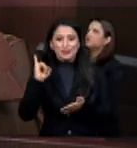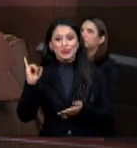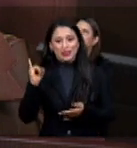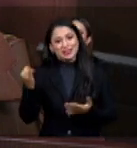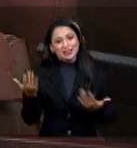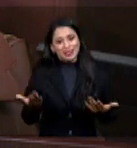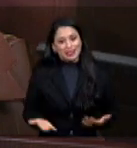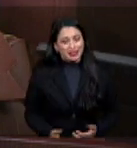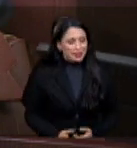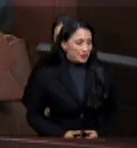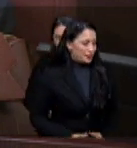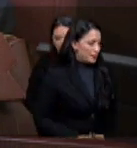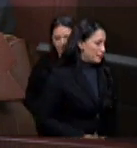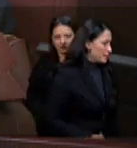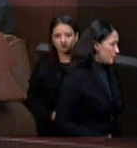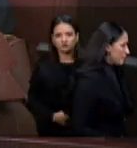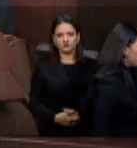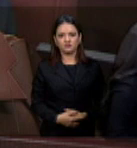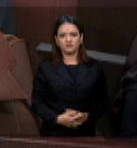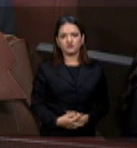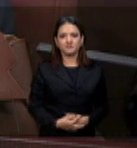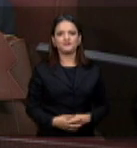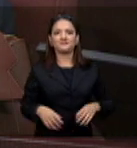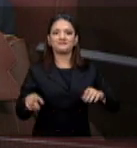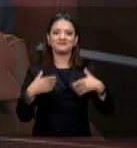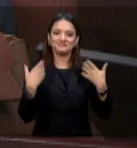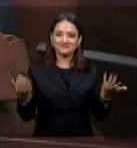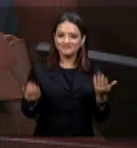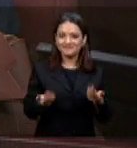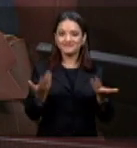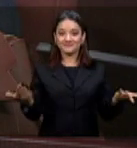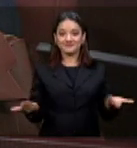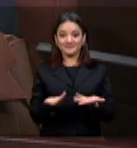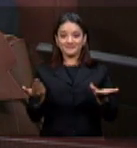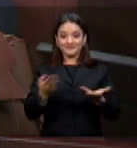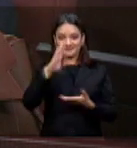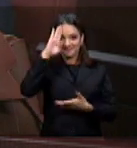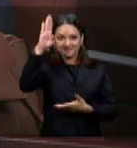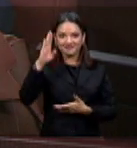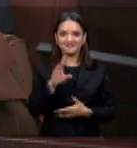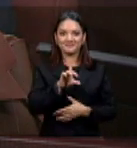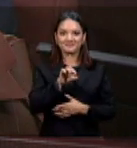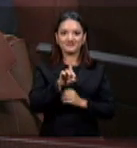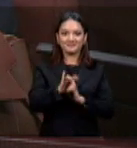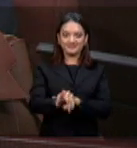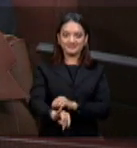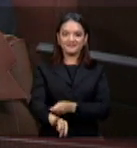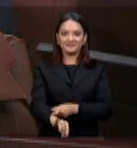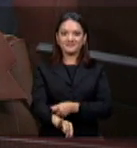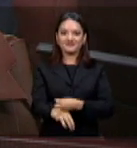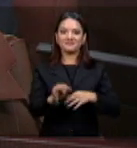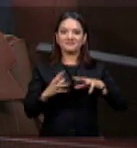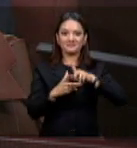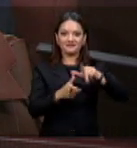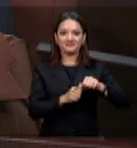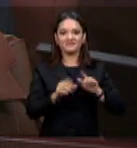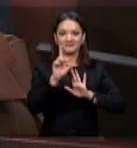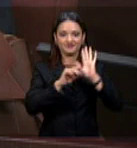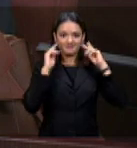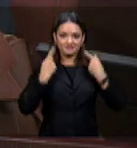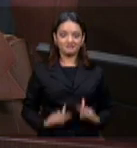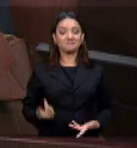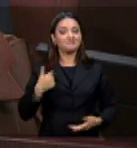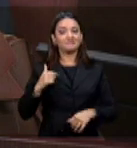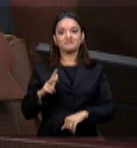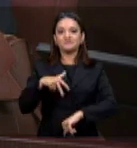azul marinho. Que é o Dia dos Direitos Humanos para a reflexão de todos nós. Eu estou aqui porque durante 4 anos eu me dediquei a